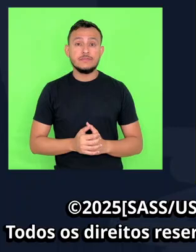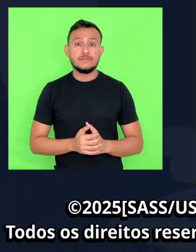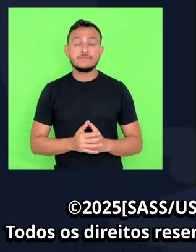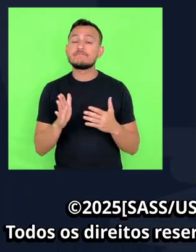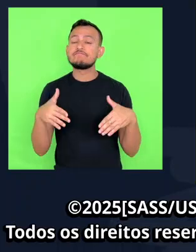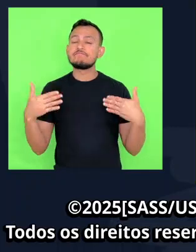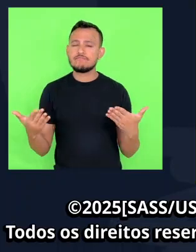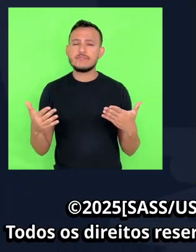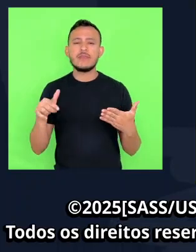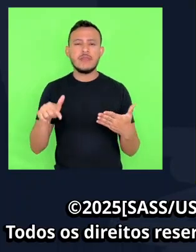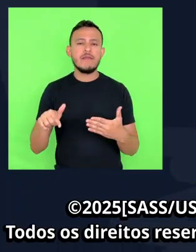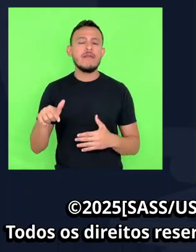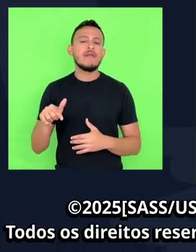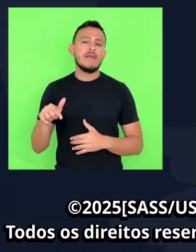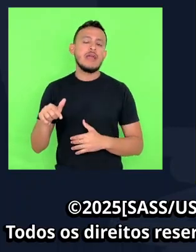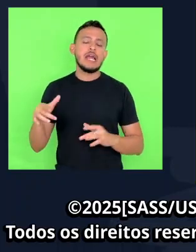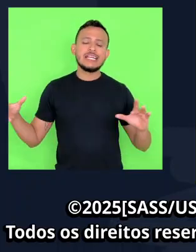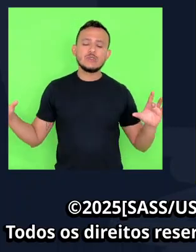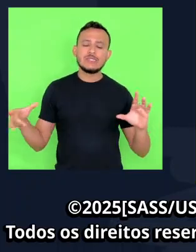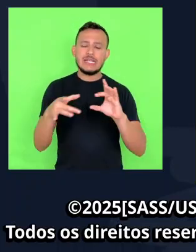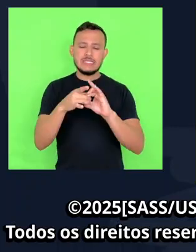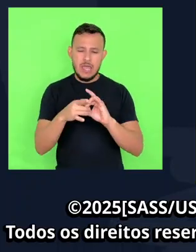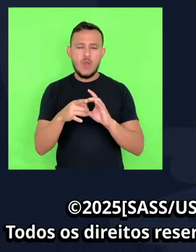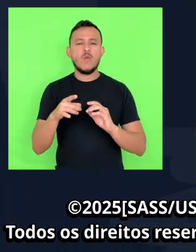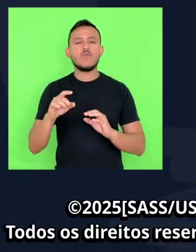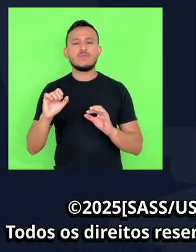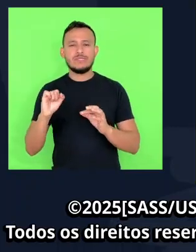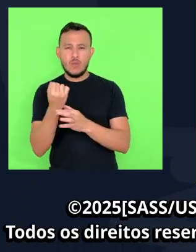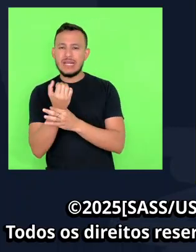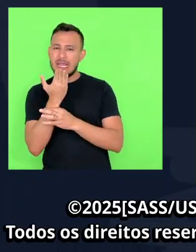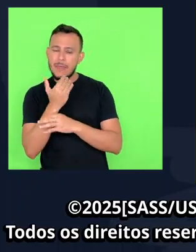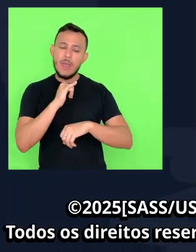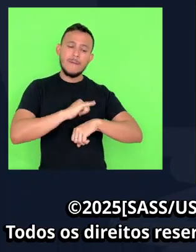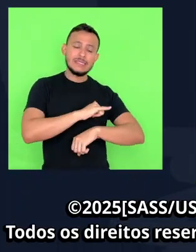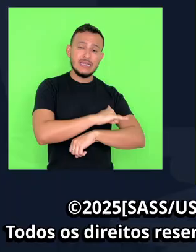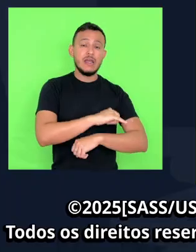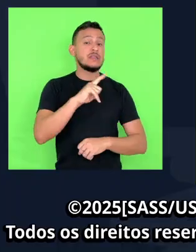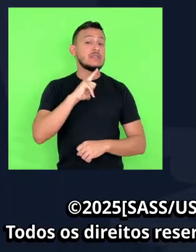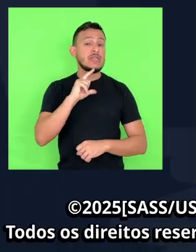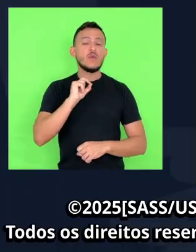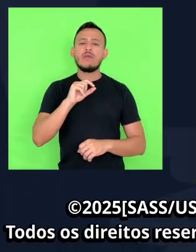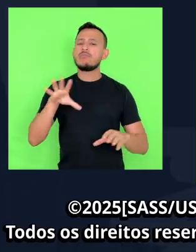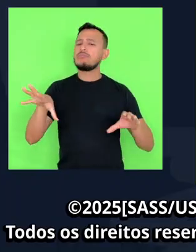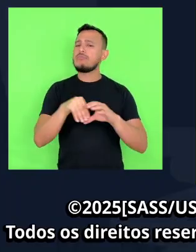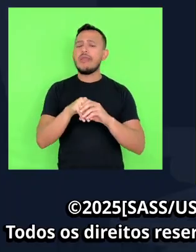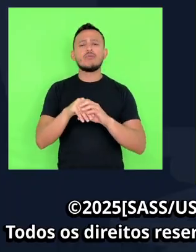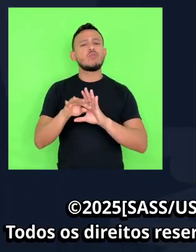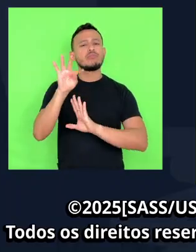é que a associação entre insegurança alimentar e obesidade é muito bem estabelecida na